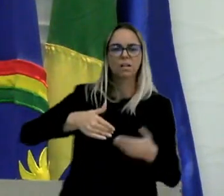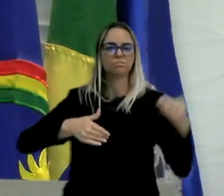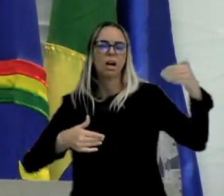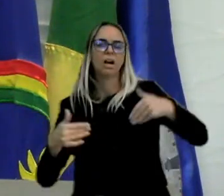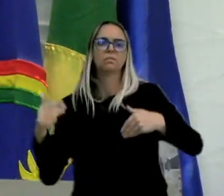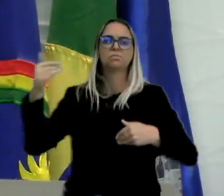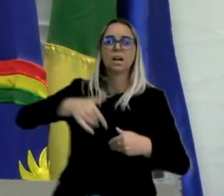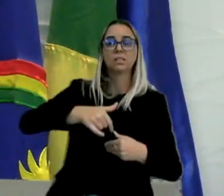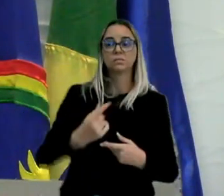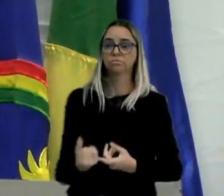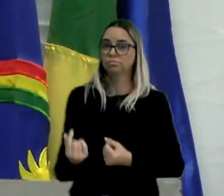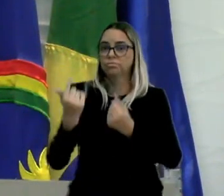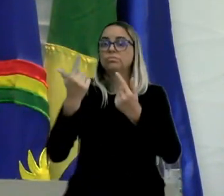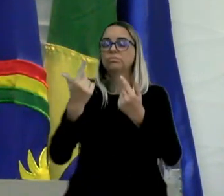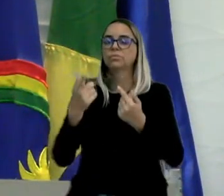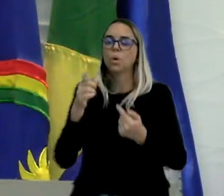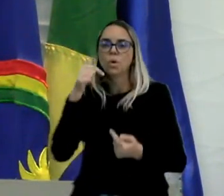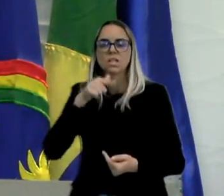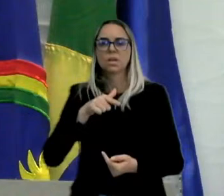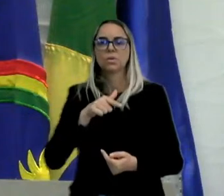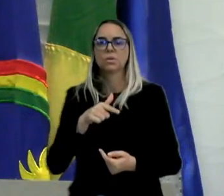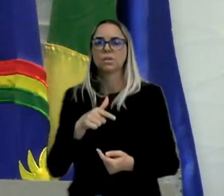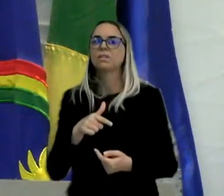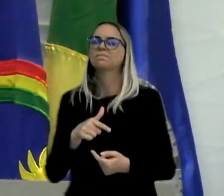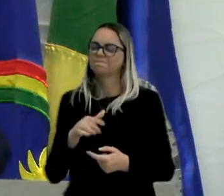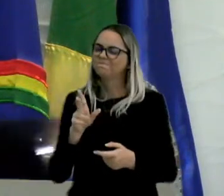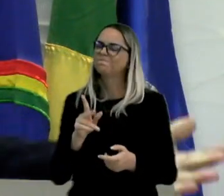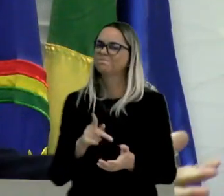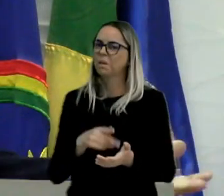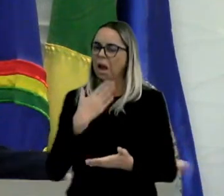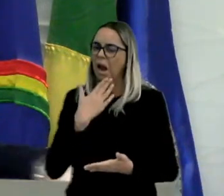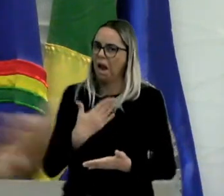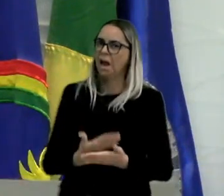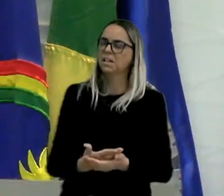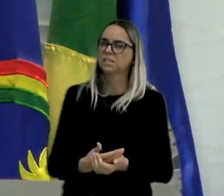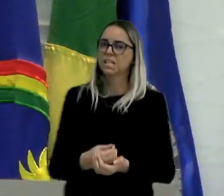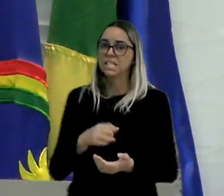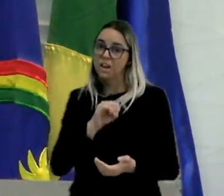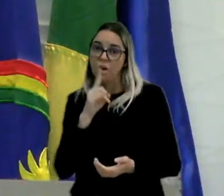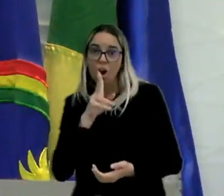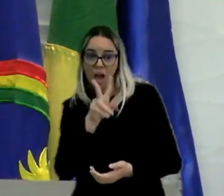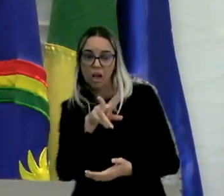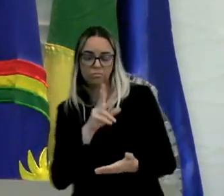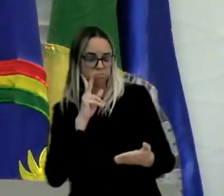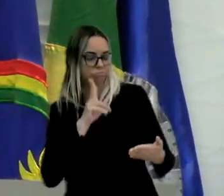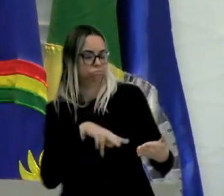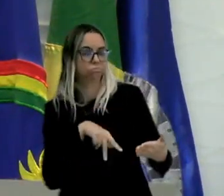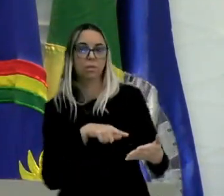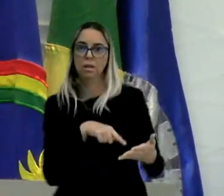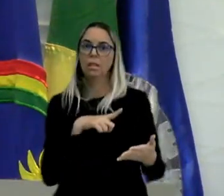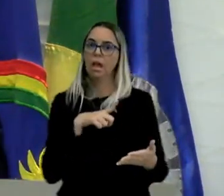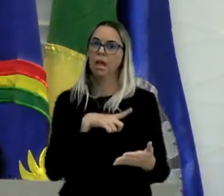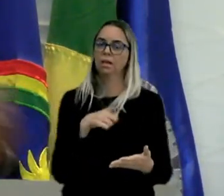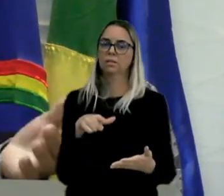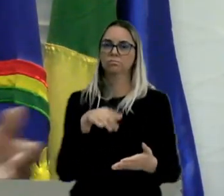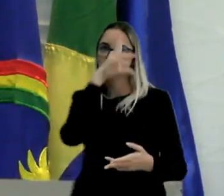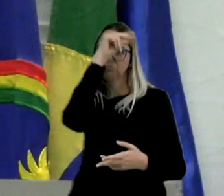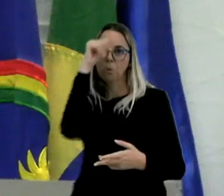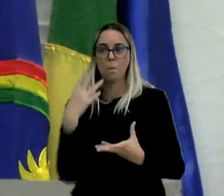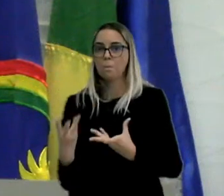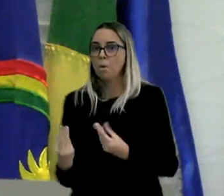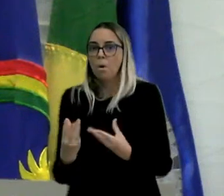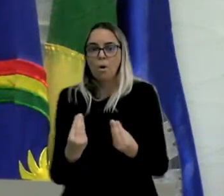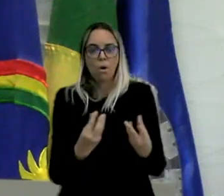eh de Brasília não é brincadeira se é você puxar a ficha do início do ano até hoje são muitos